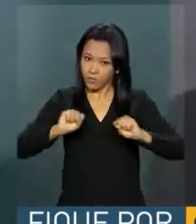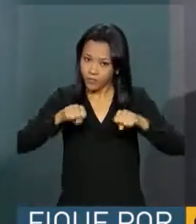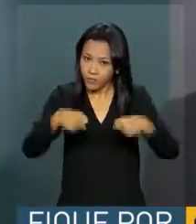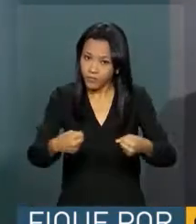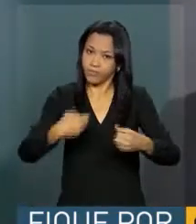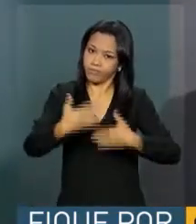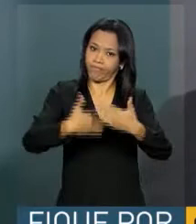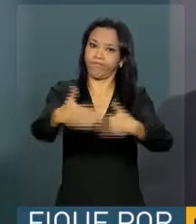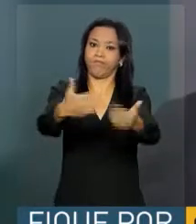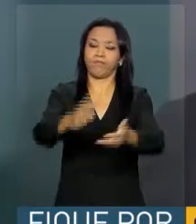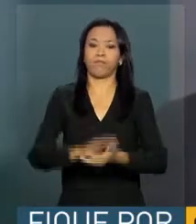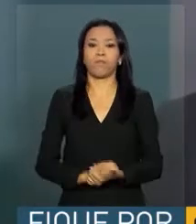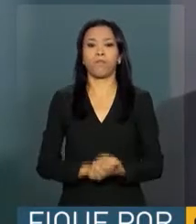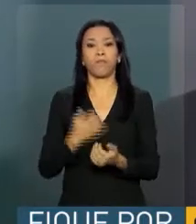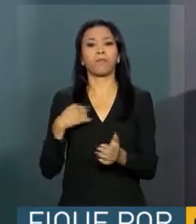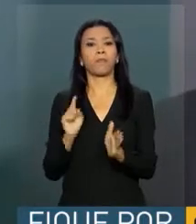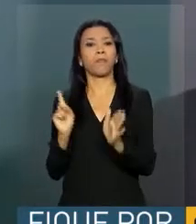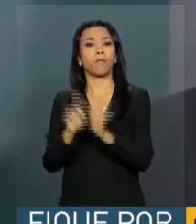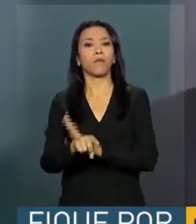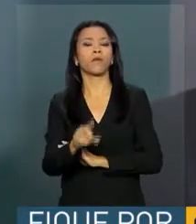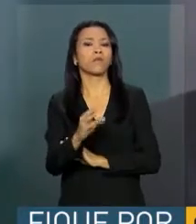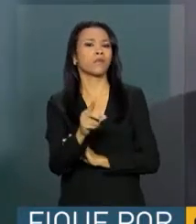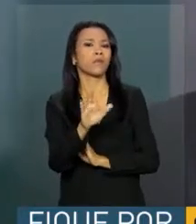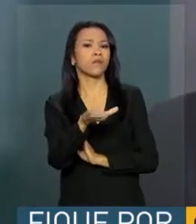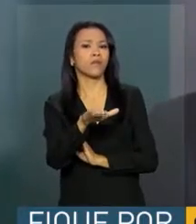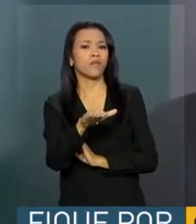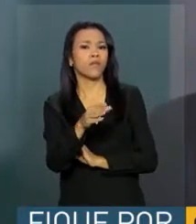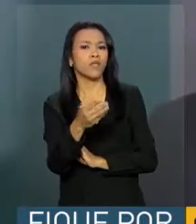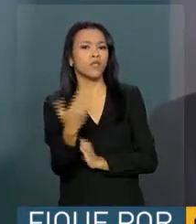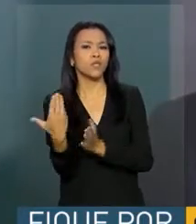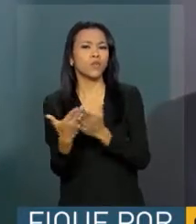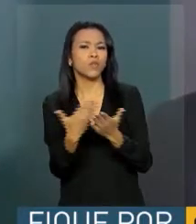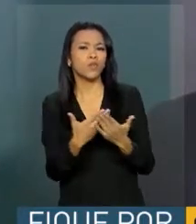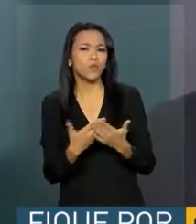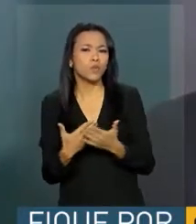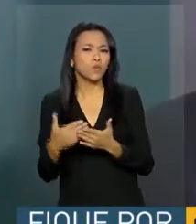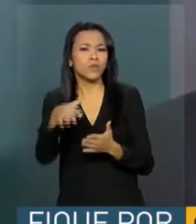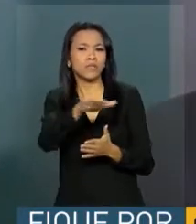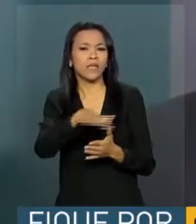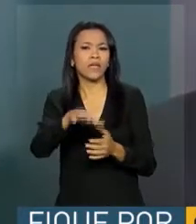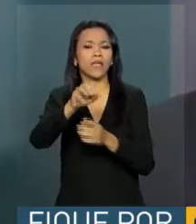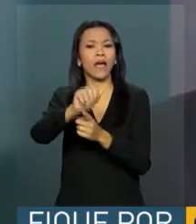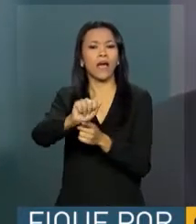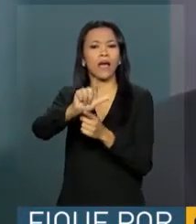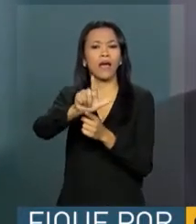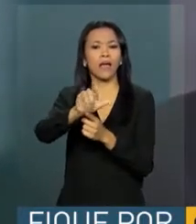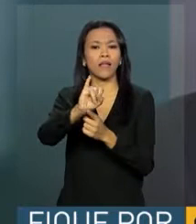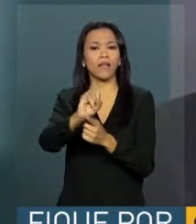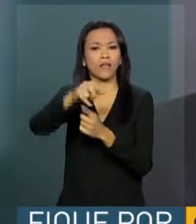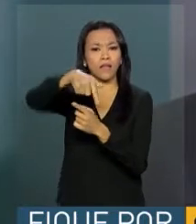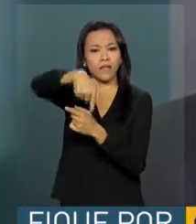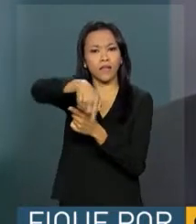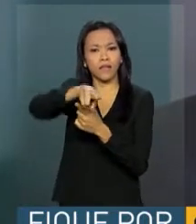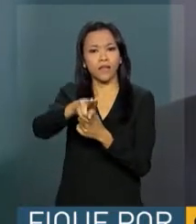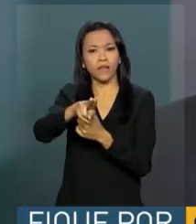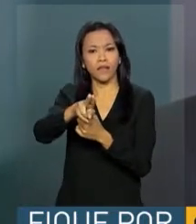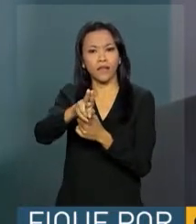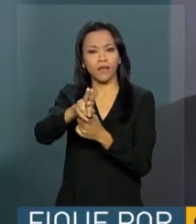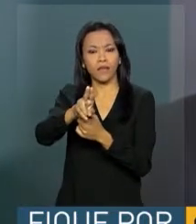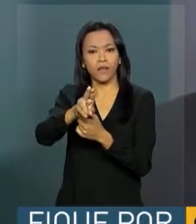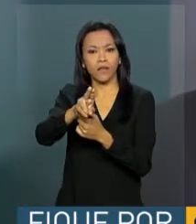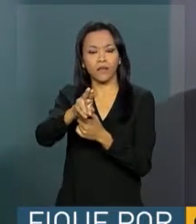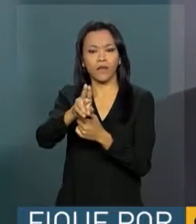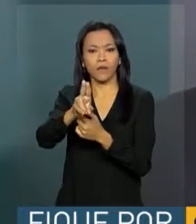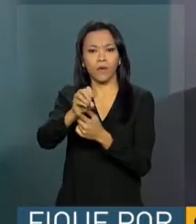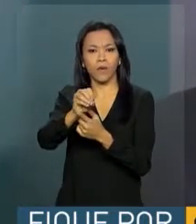longo do tempo. Ministro, com relação aos estudos sobre mudanças nas alíquotas do imposto de renda, eu queria saber a posição do senhor e da Fazenda. O senhor é